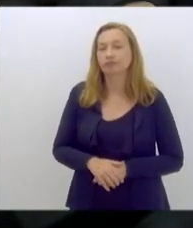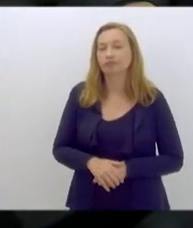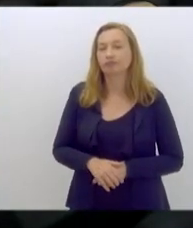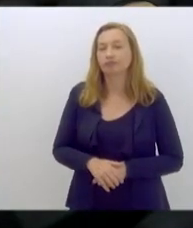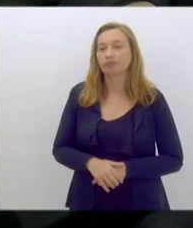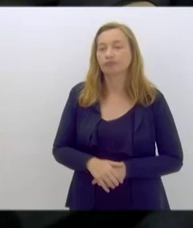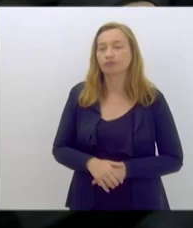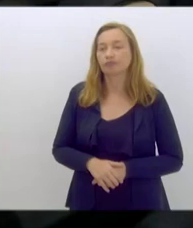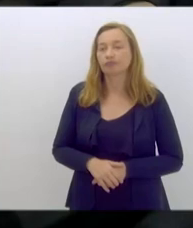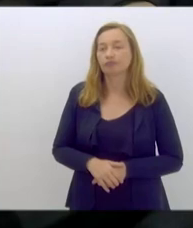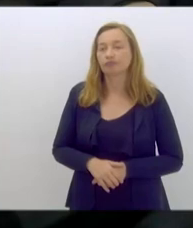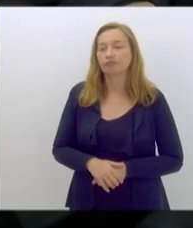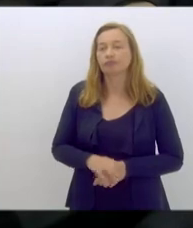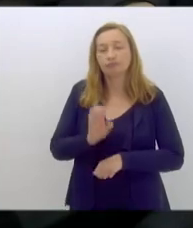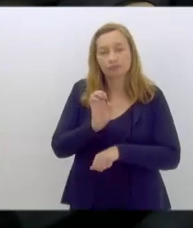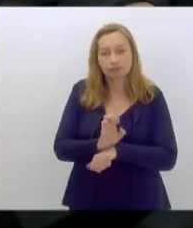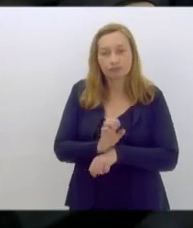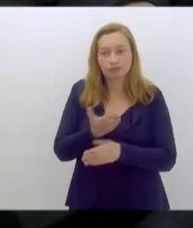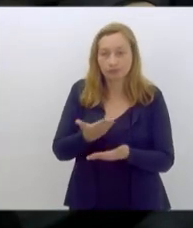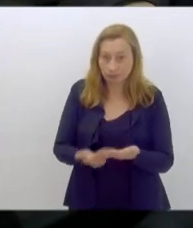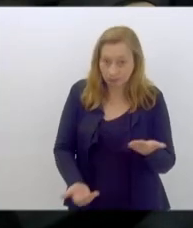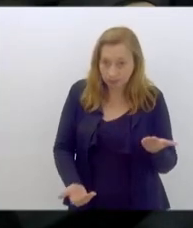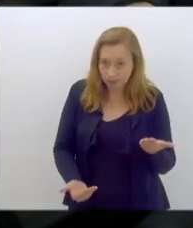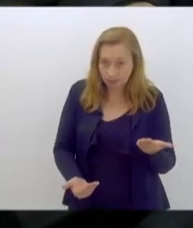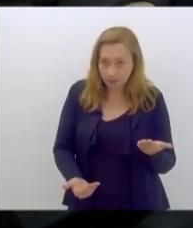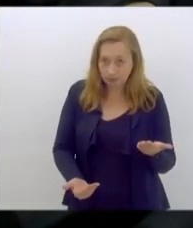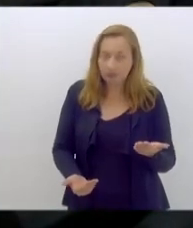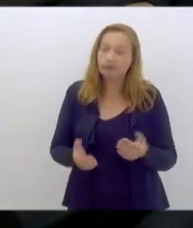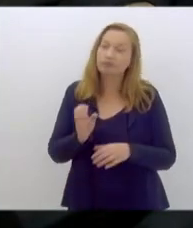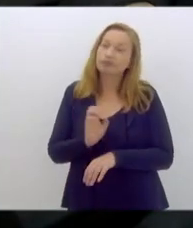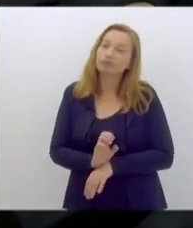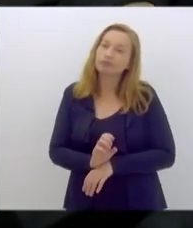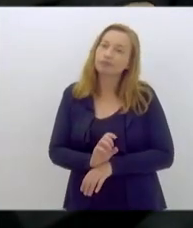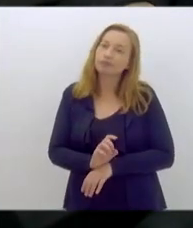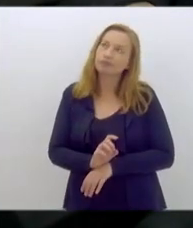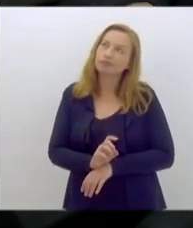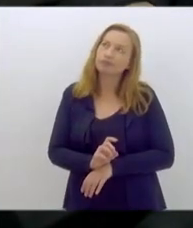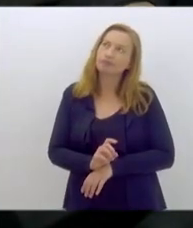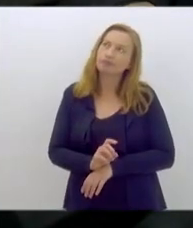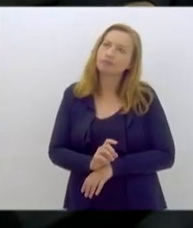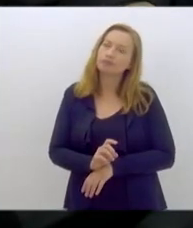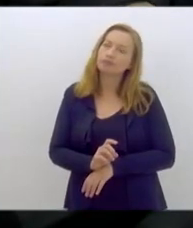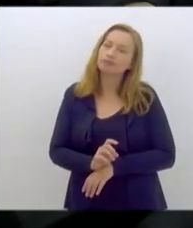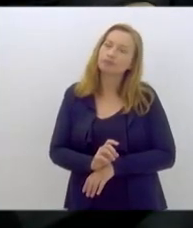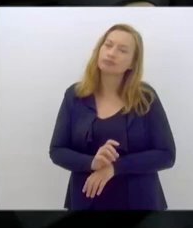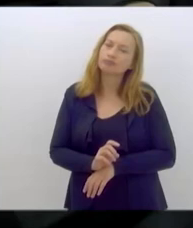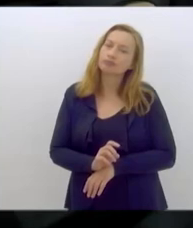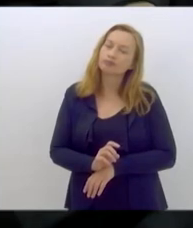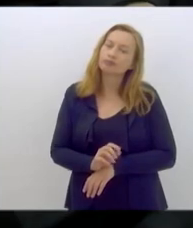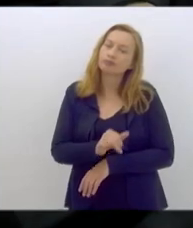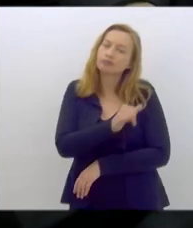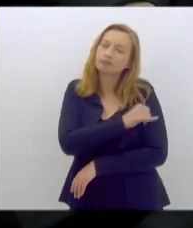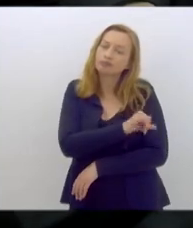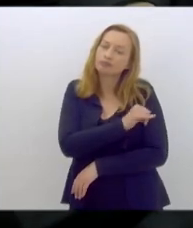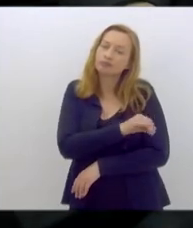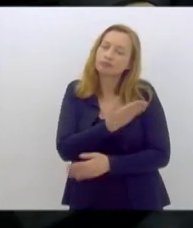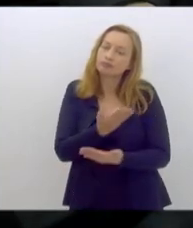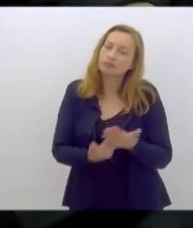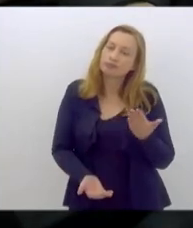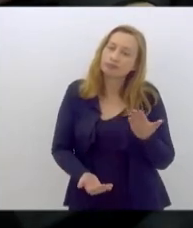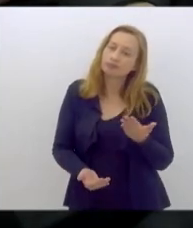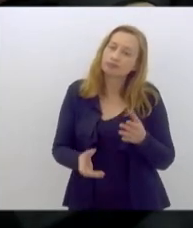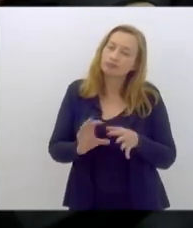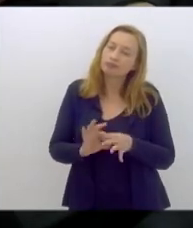que o estado perde o estado que eu tô dizendo não auente né o estado do Rio de Janeiro perde Porque